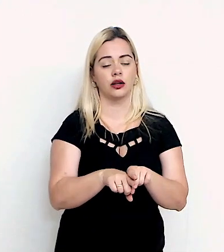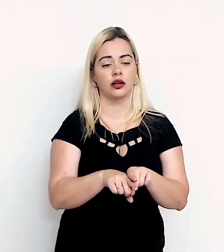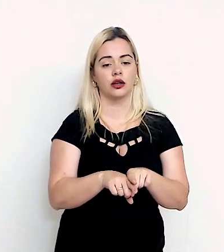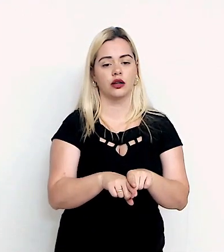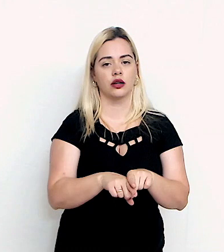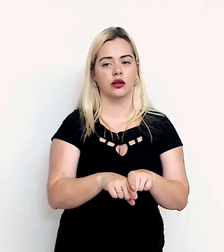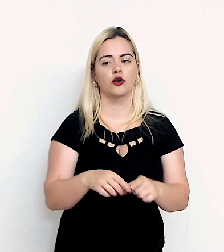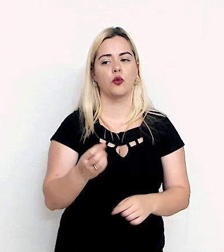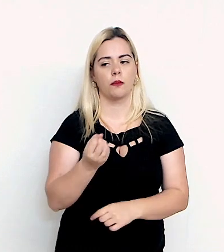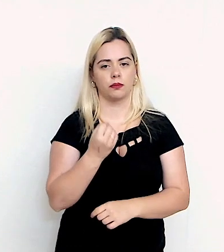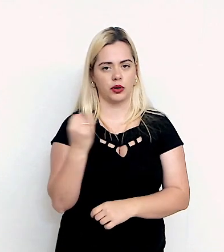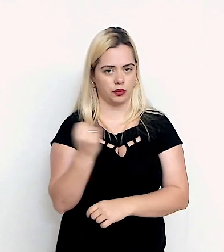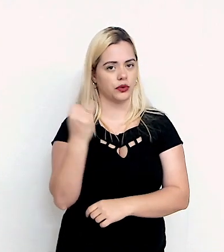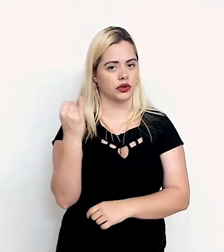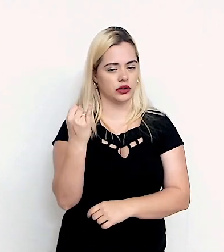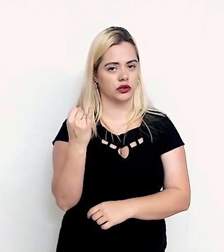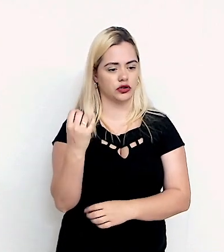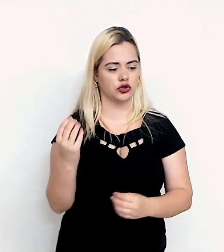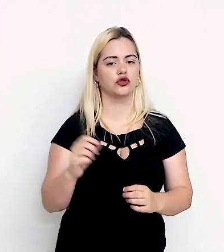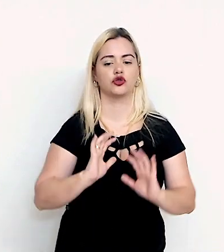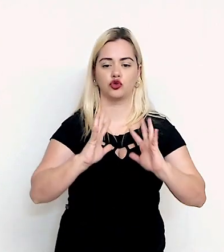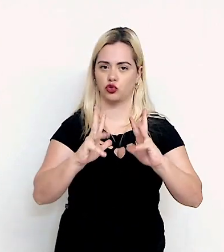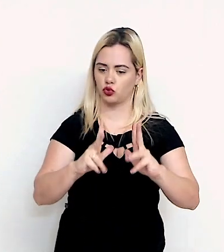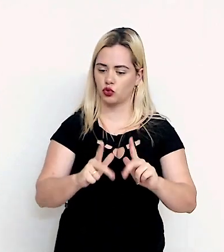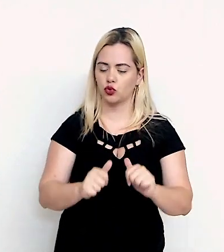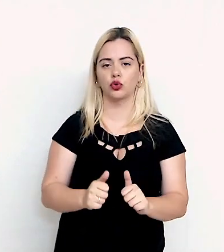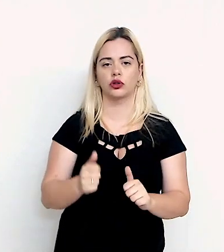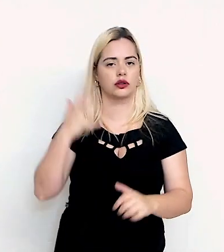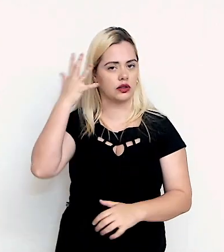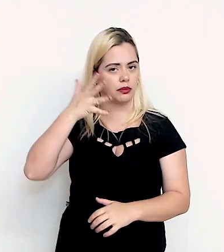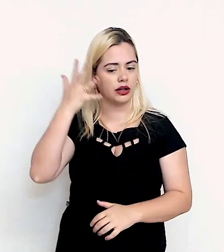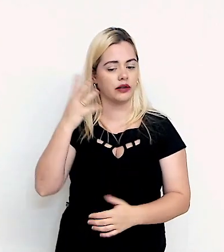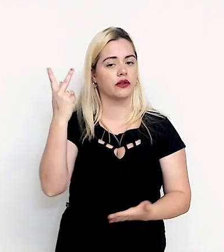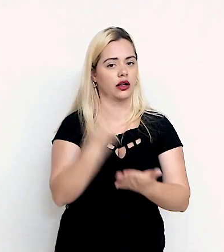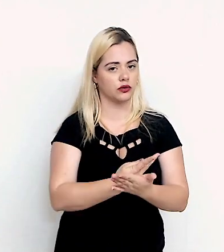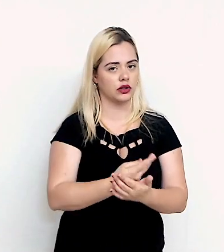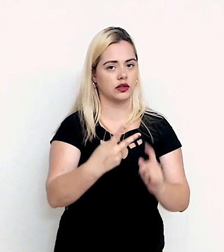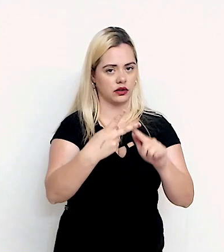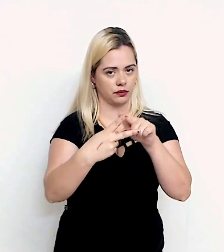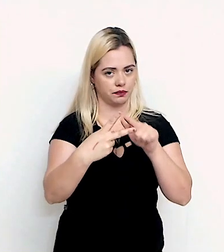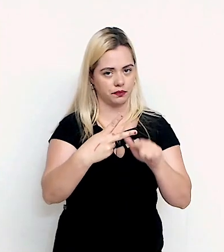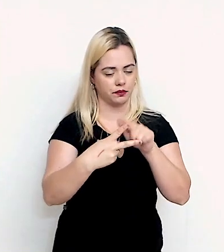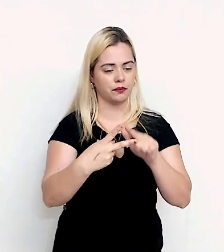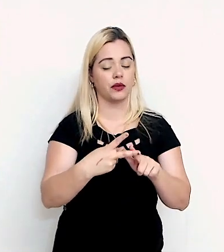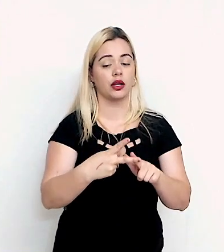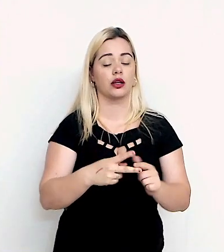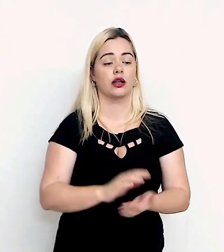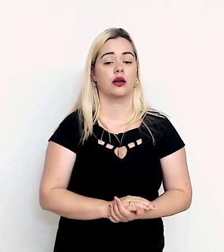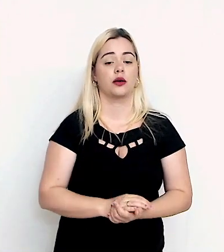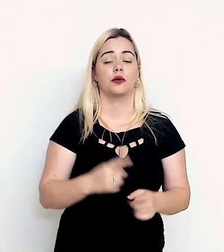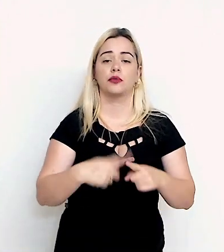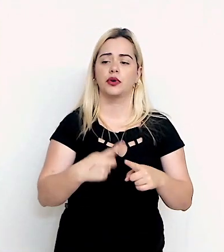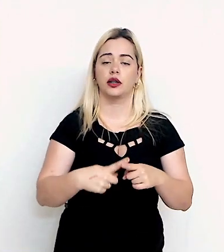forma extremamente ativa tá de ambas essas conferências que acontecerão mas somos um dos grandes players nas